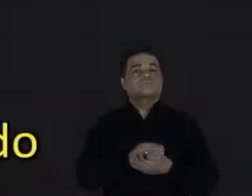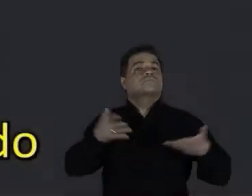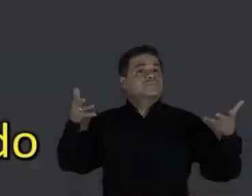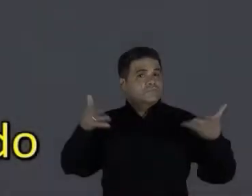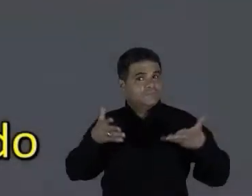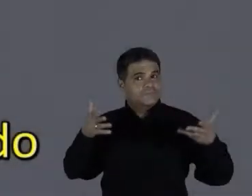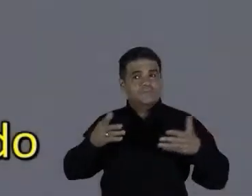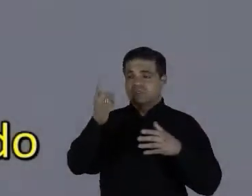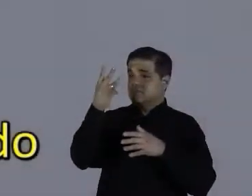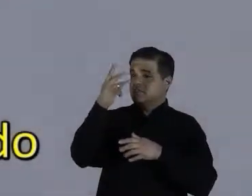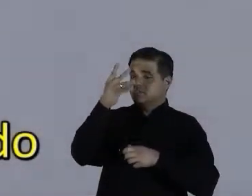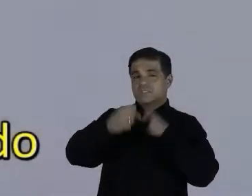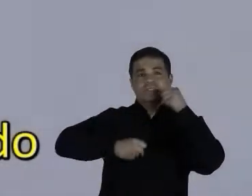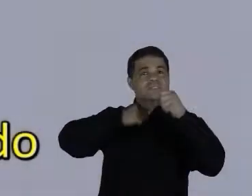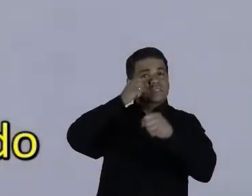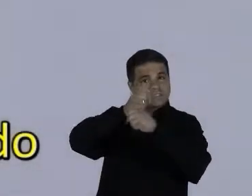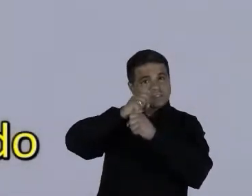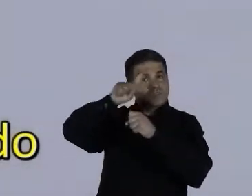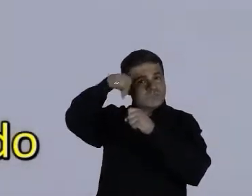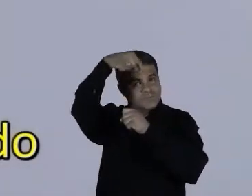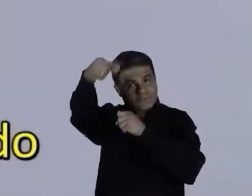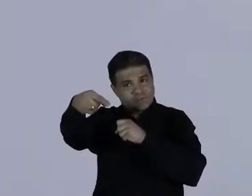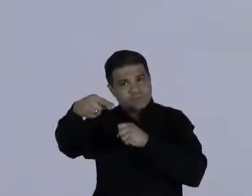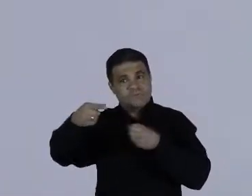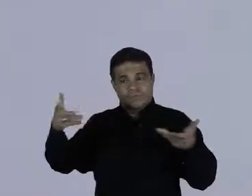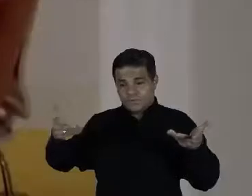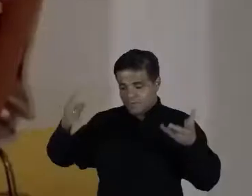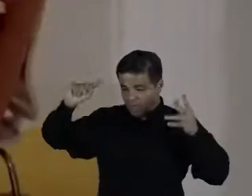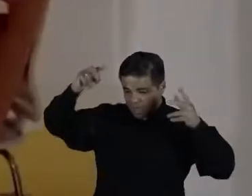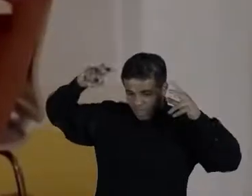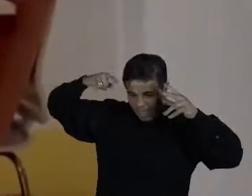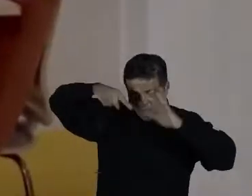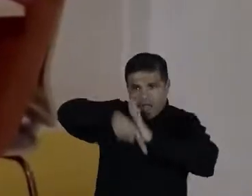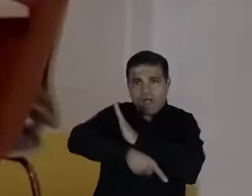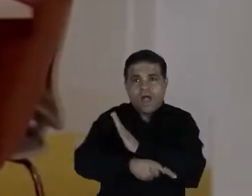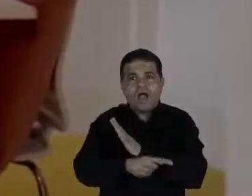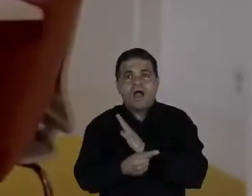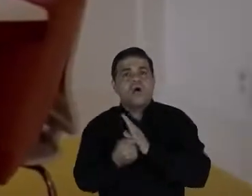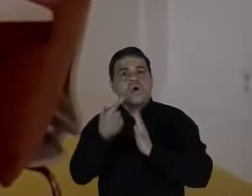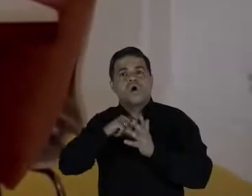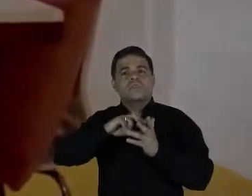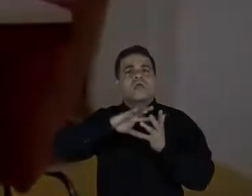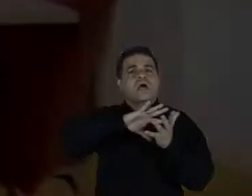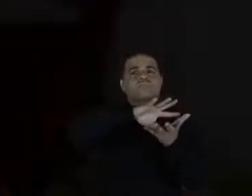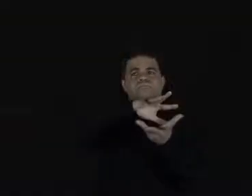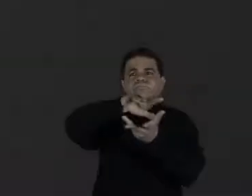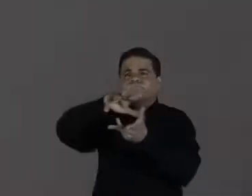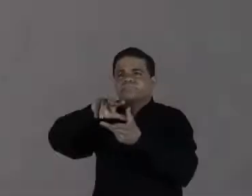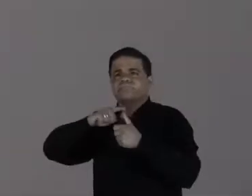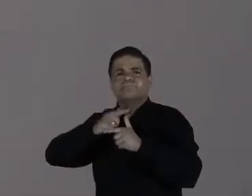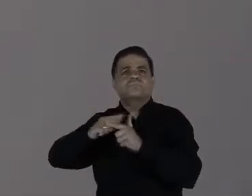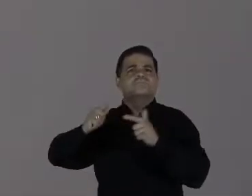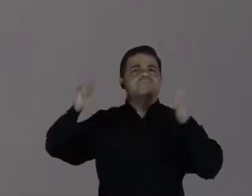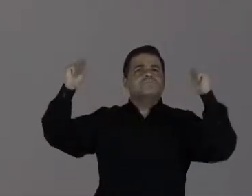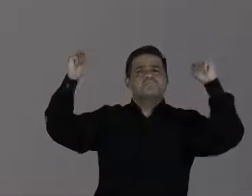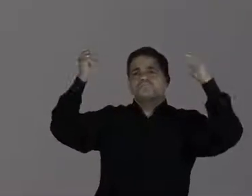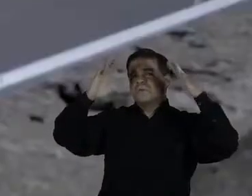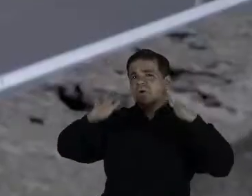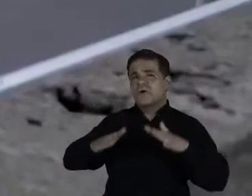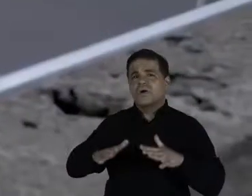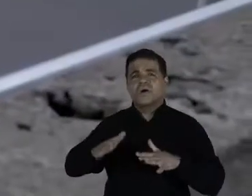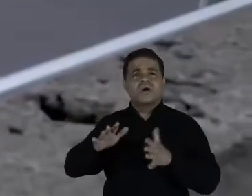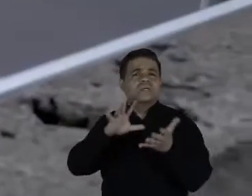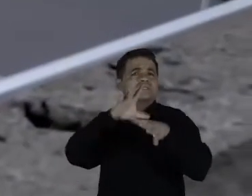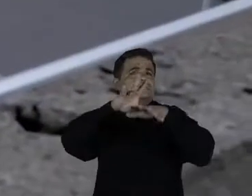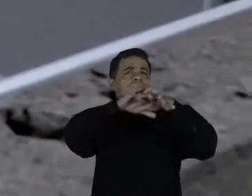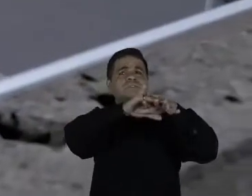Hoje, 13 anos depois, estamos emergindo de mais outra crise mundial. Uma crise de